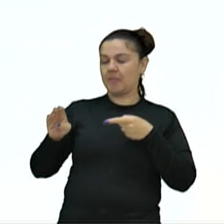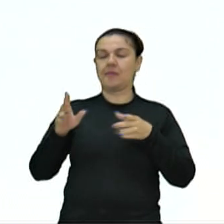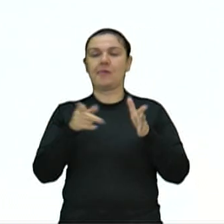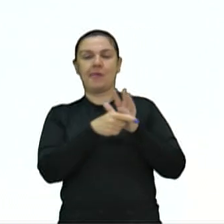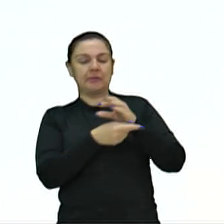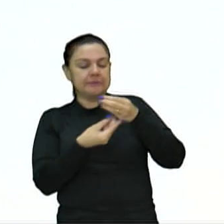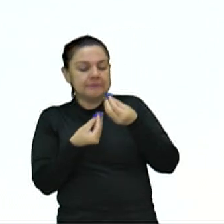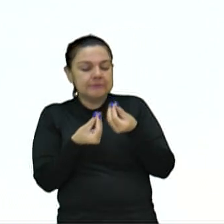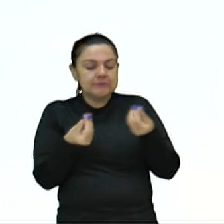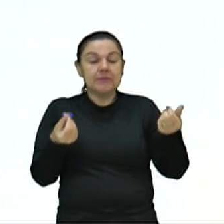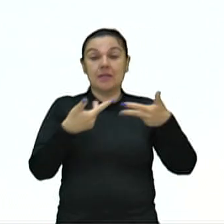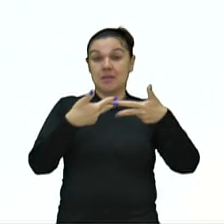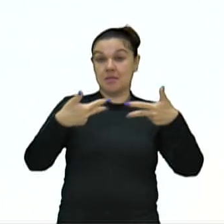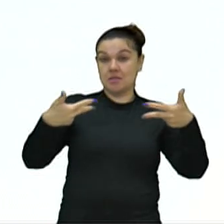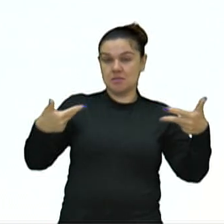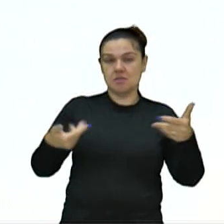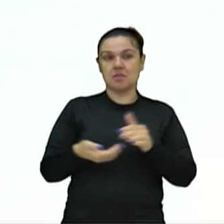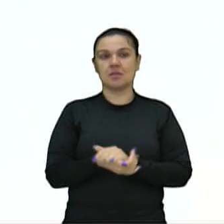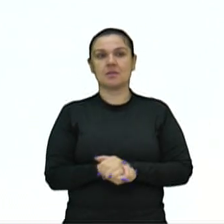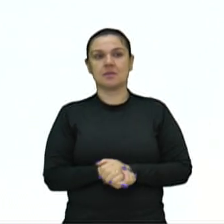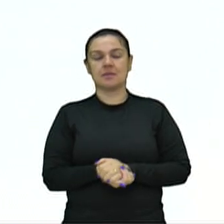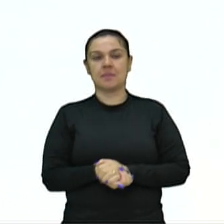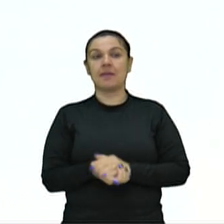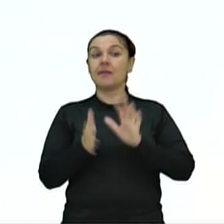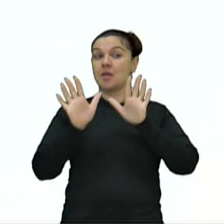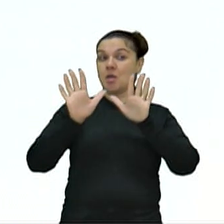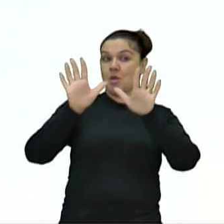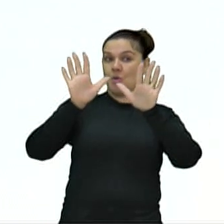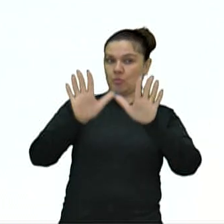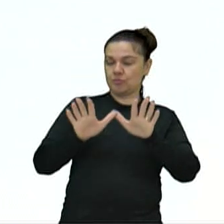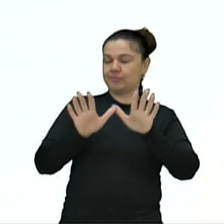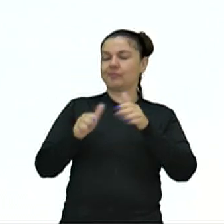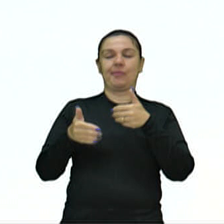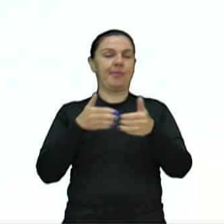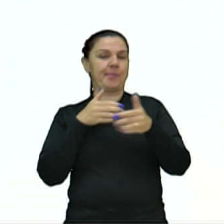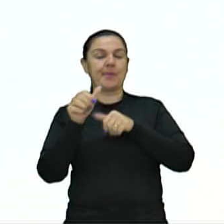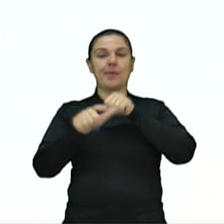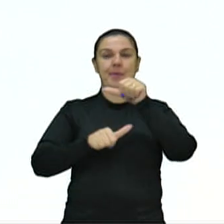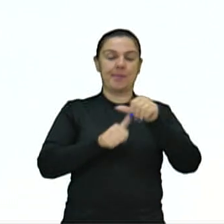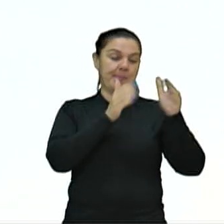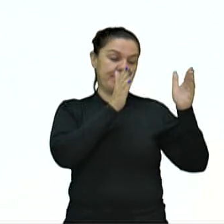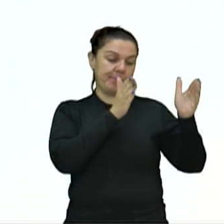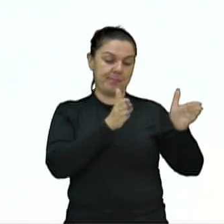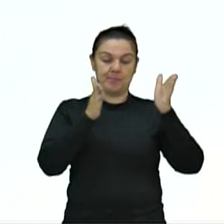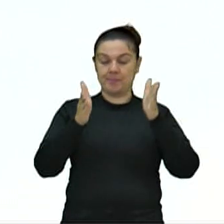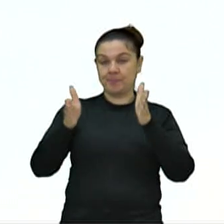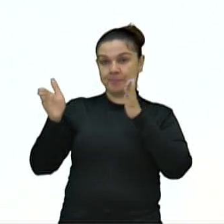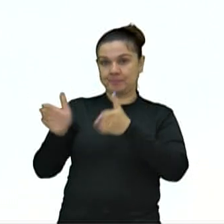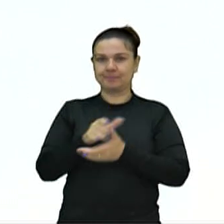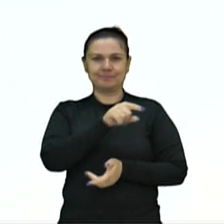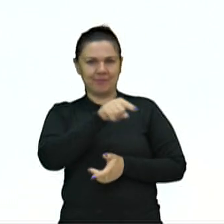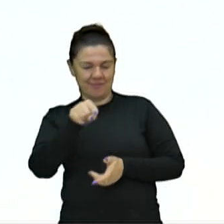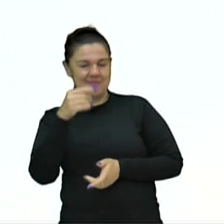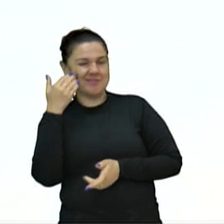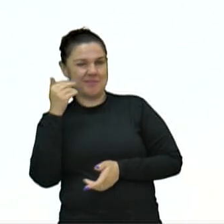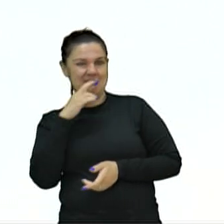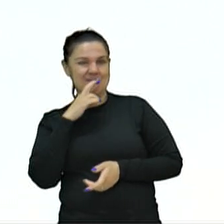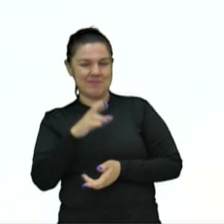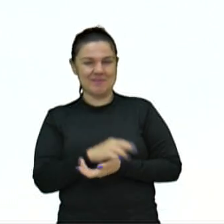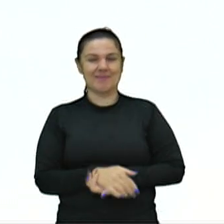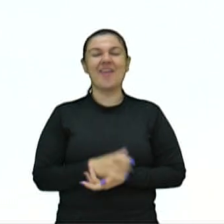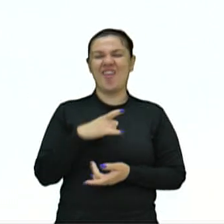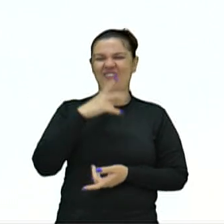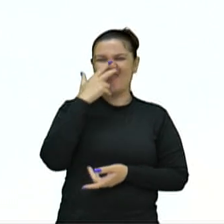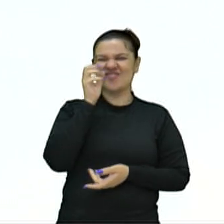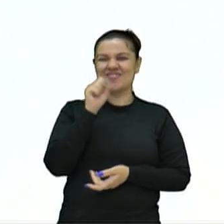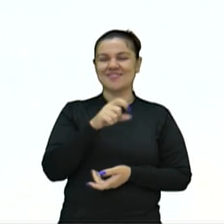a essência das coisas que permanece apesar das mudanças das épocas? Vamos ver se você vai acertar? Tenho